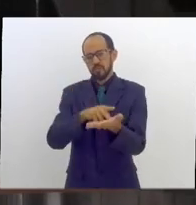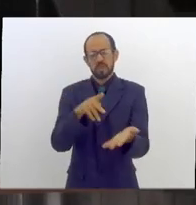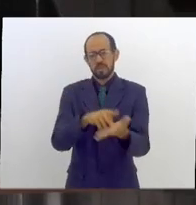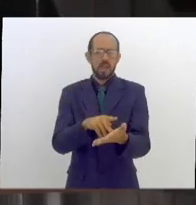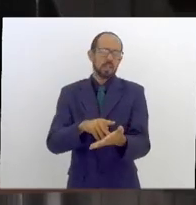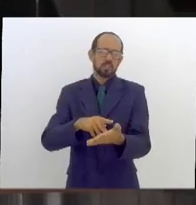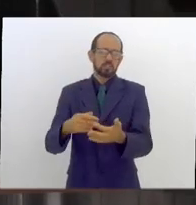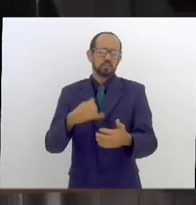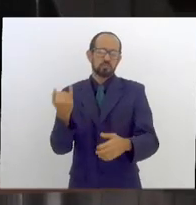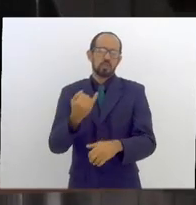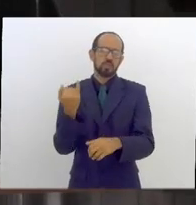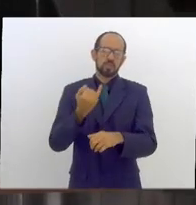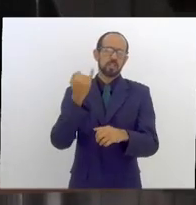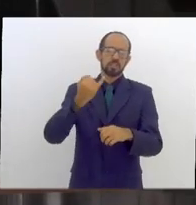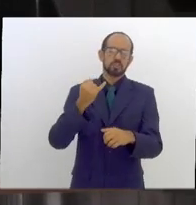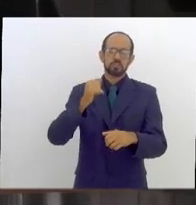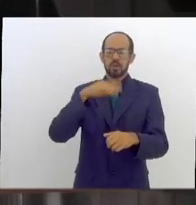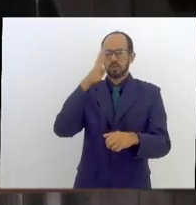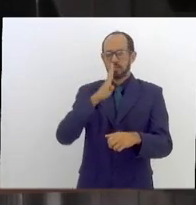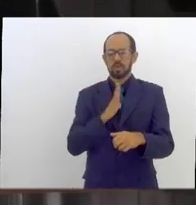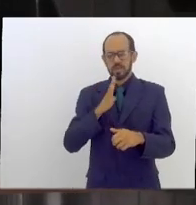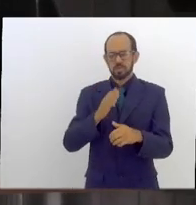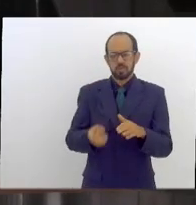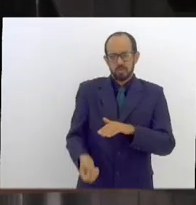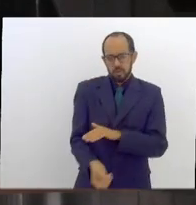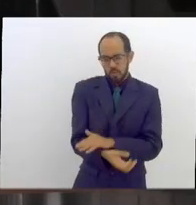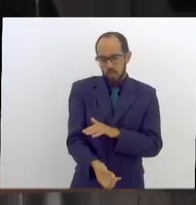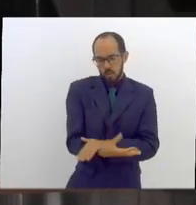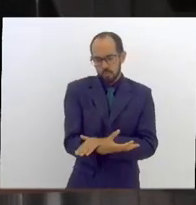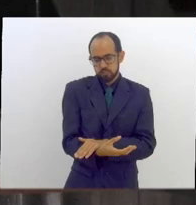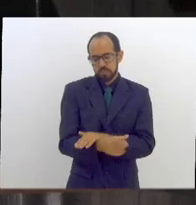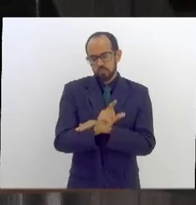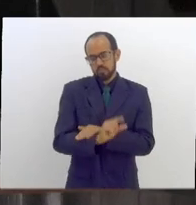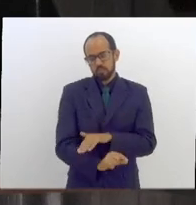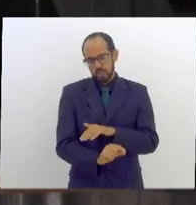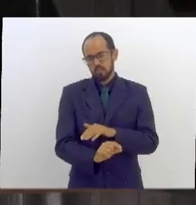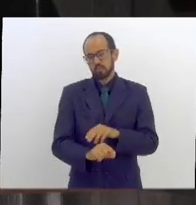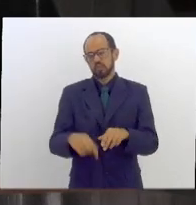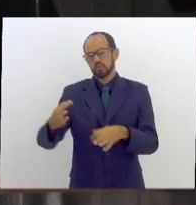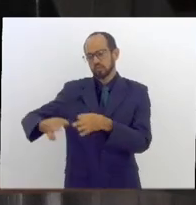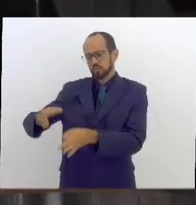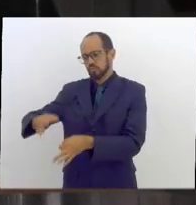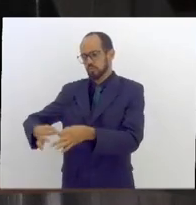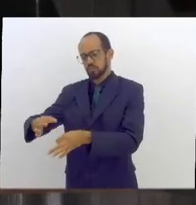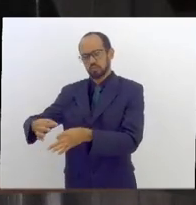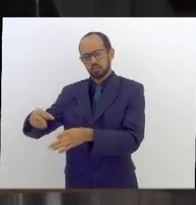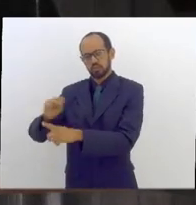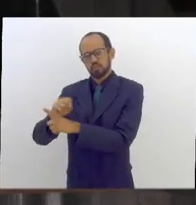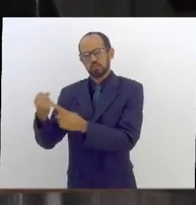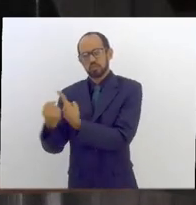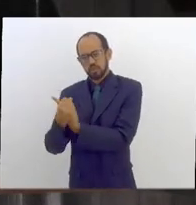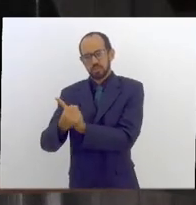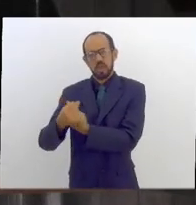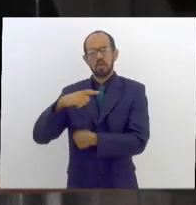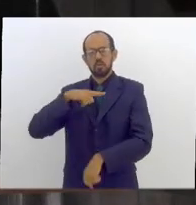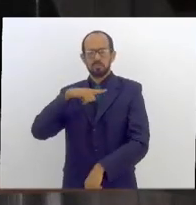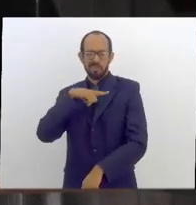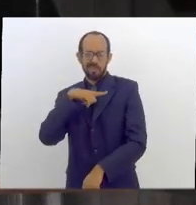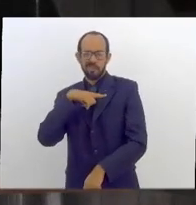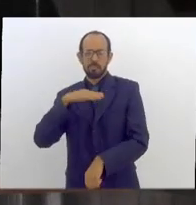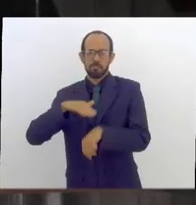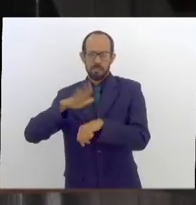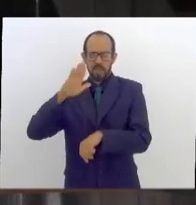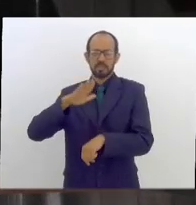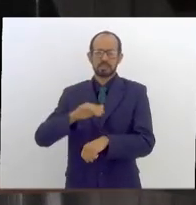para tornar o Brasil menos corrupto e socialmente mais justo. Somos os representantes do povo